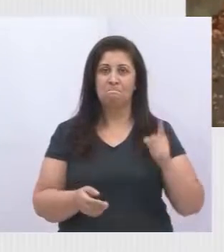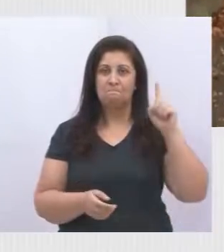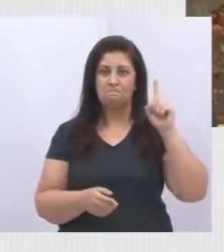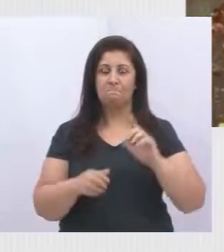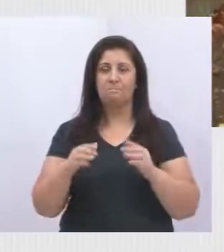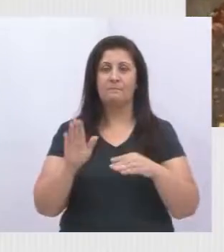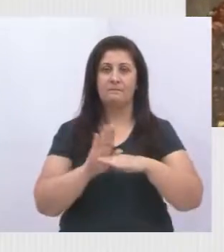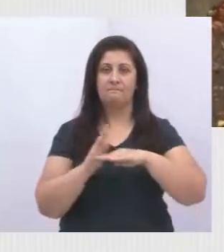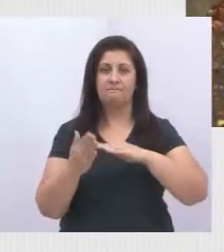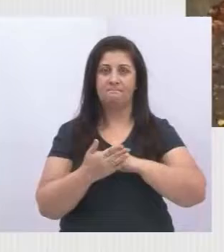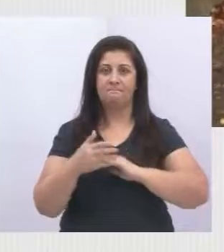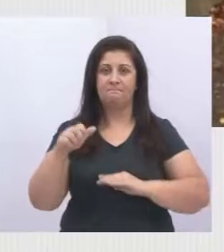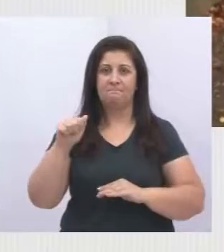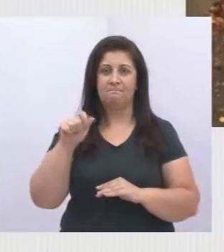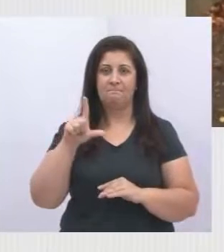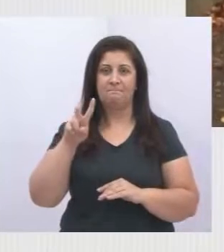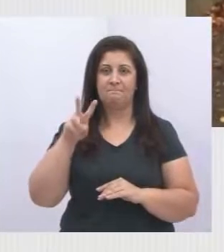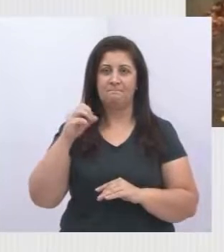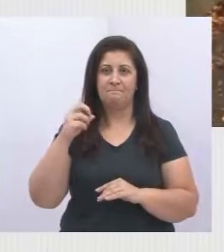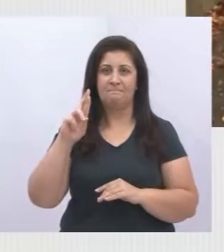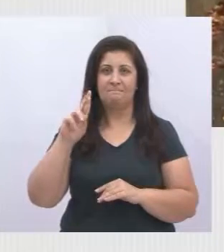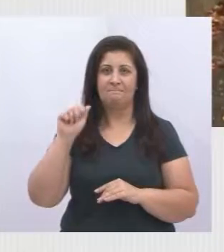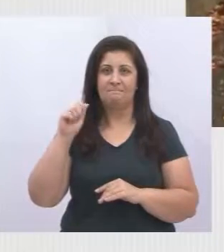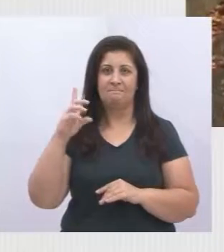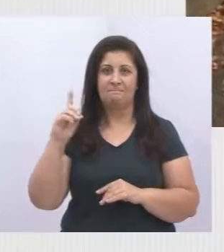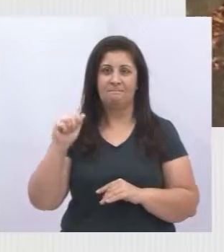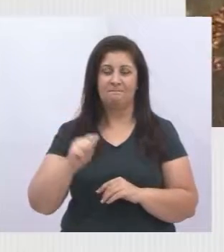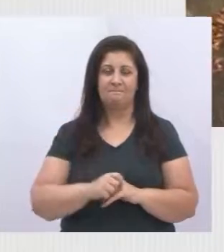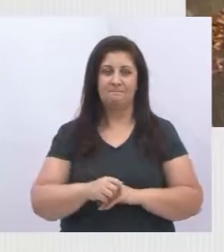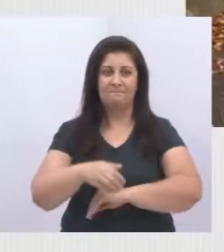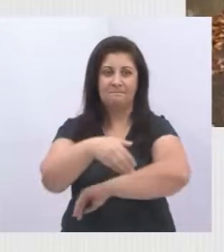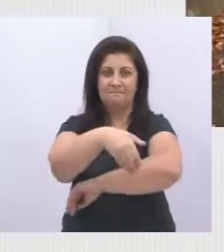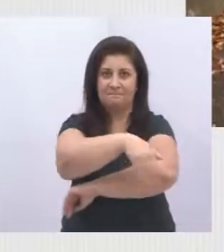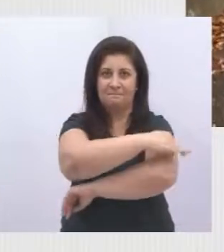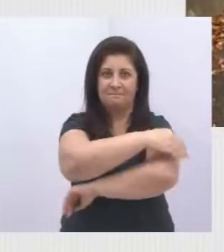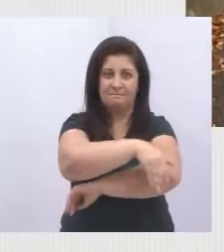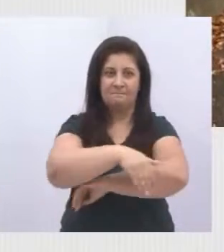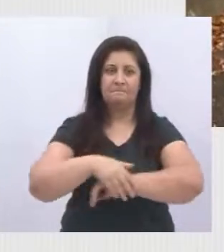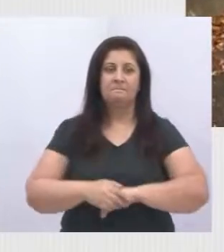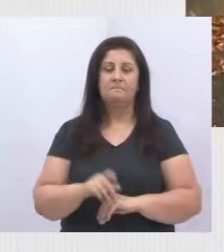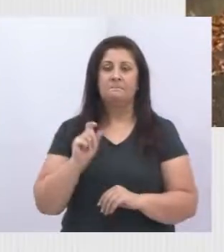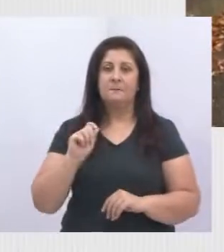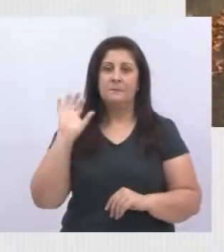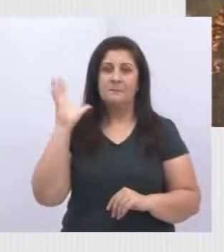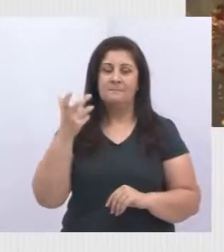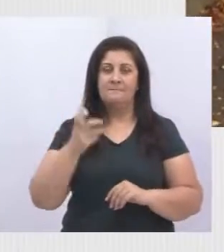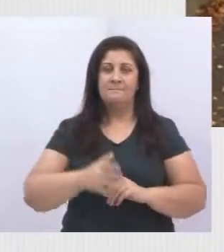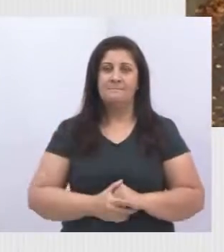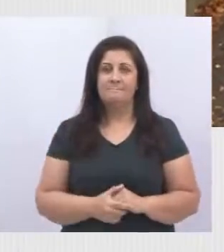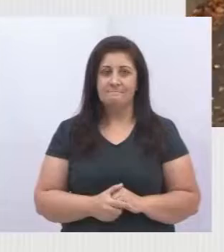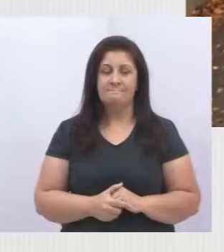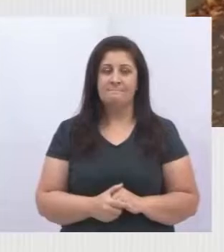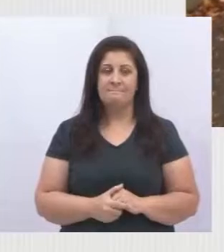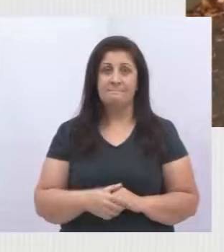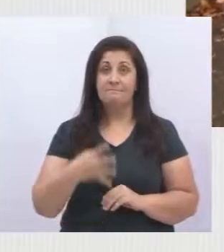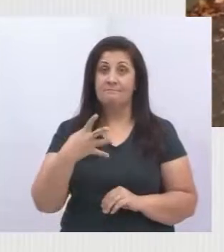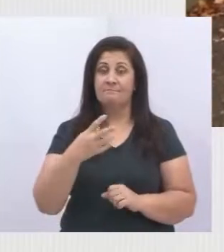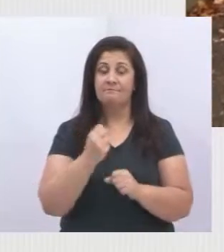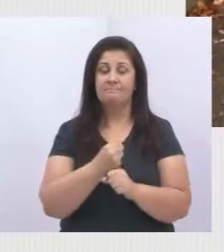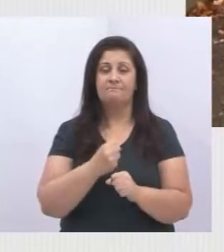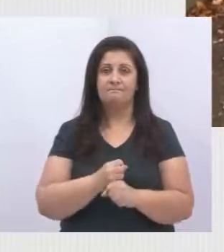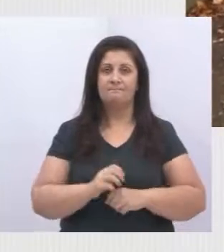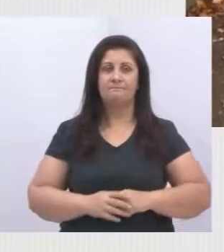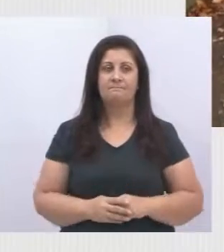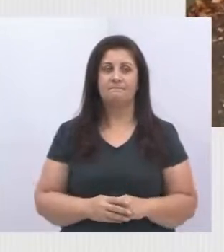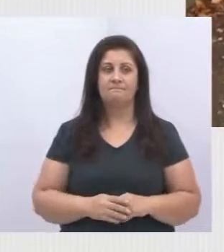Alvorada, nesta curva aqui. O que acontece nessa avenida, faz mais de 4 anos